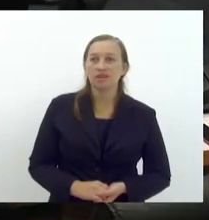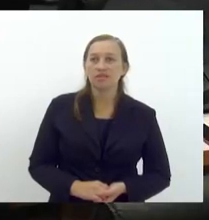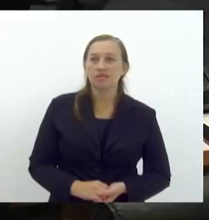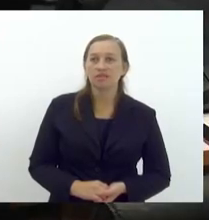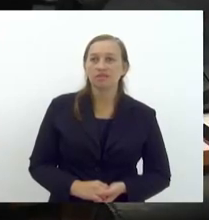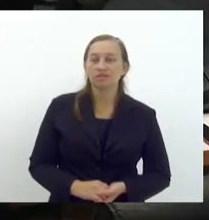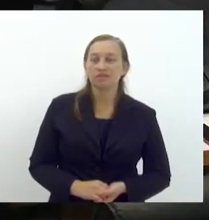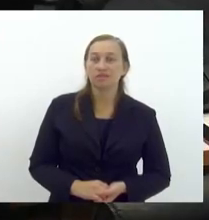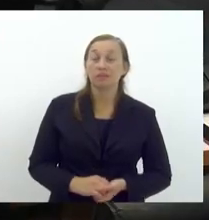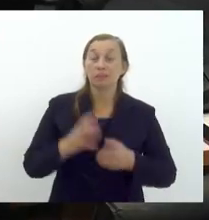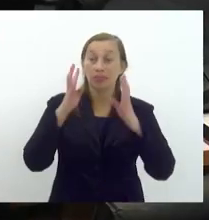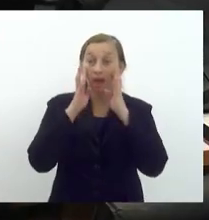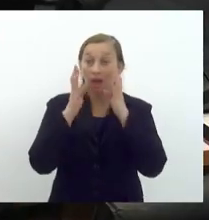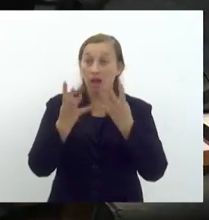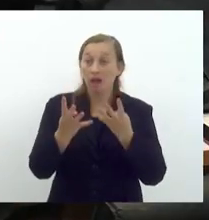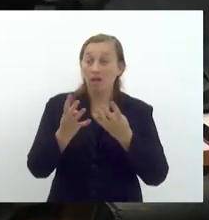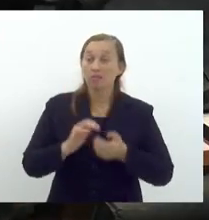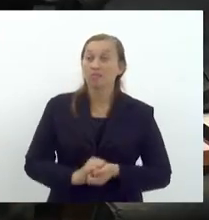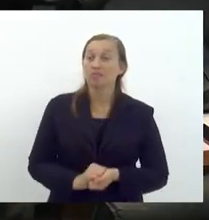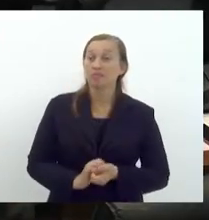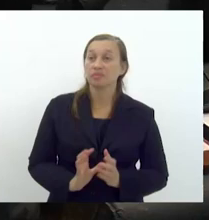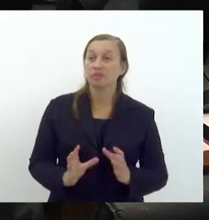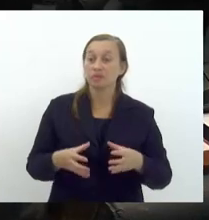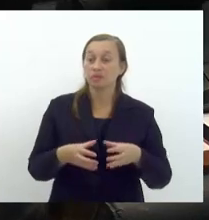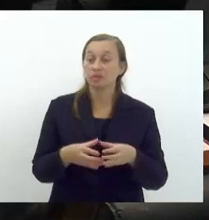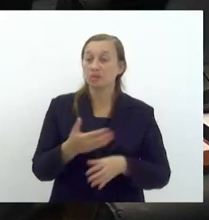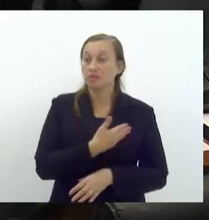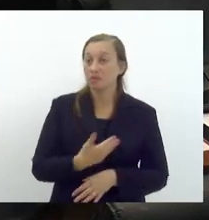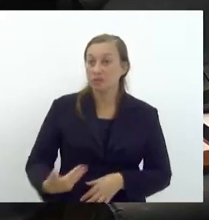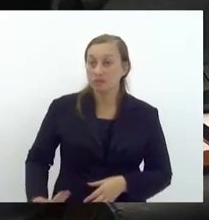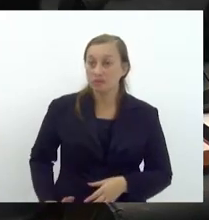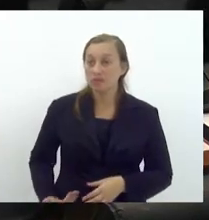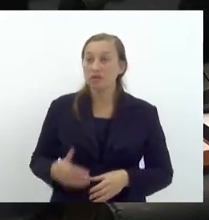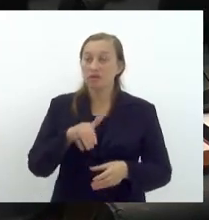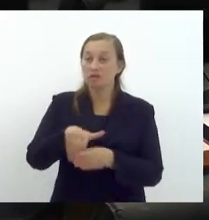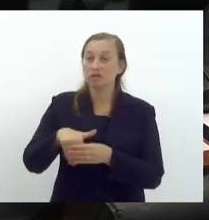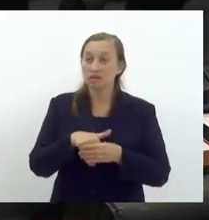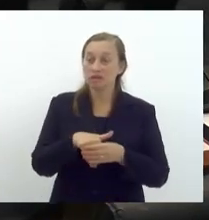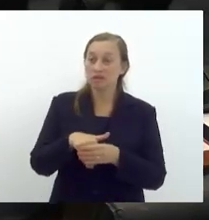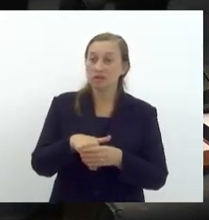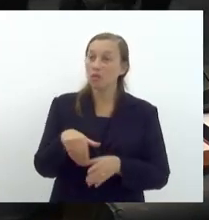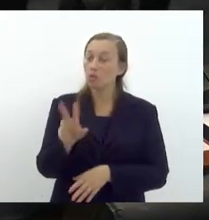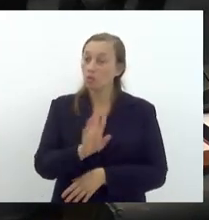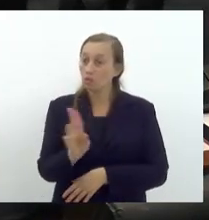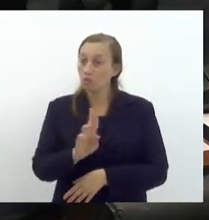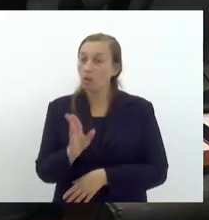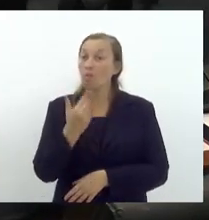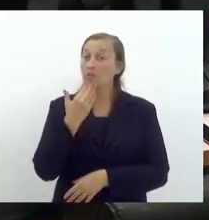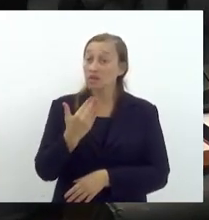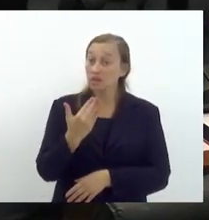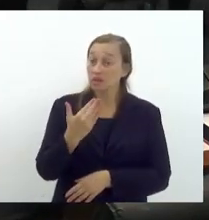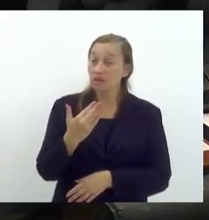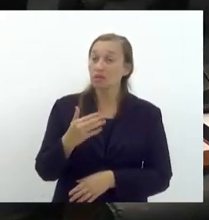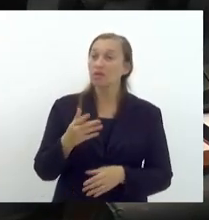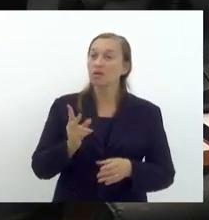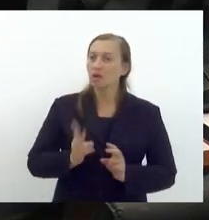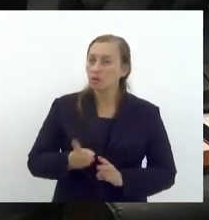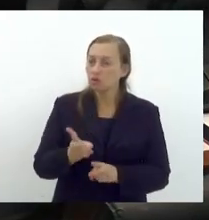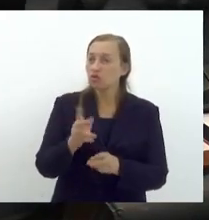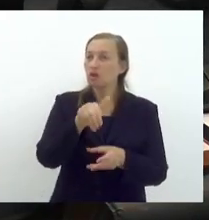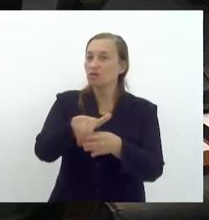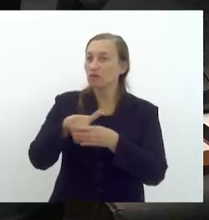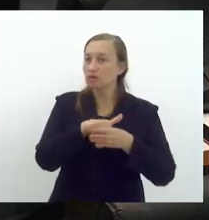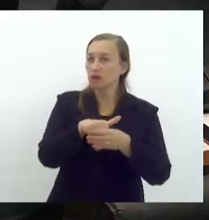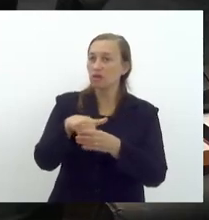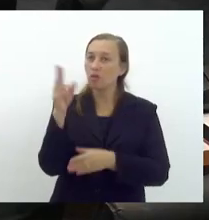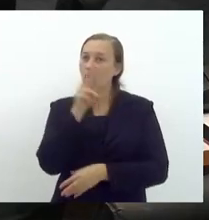de atenção a bancada governista estamos em votação nominal pedir para o pessoal ir votando